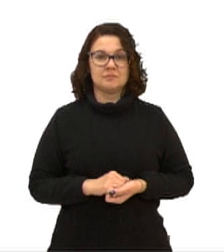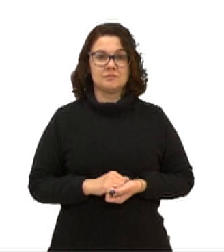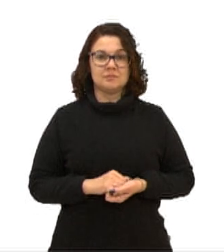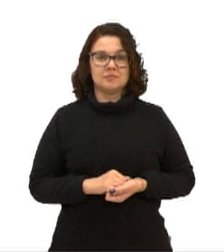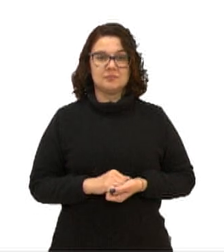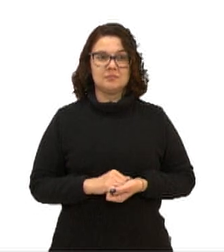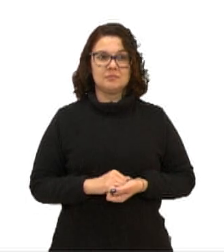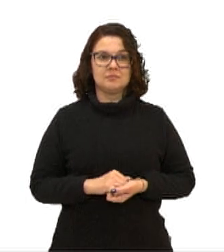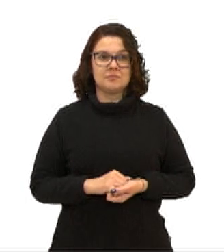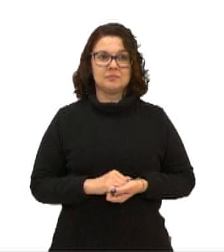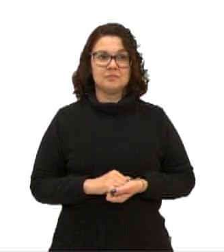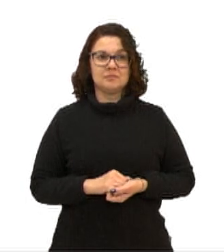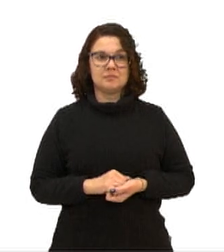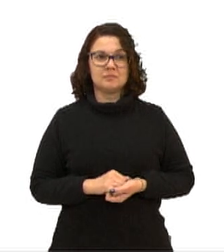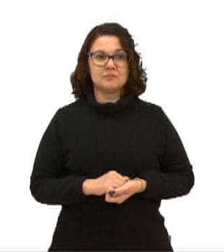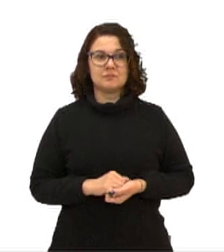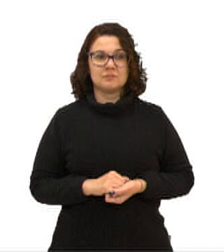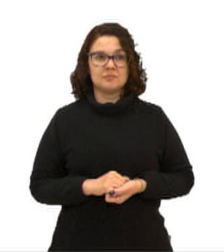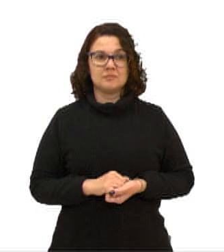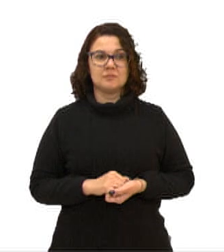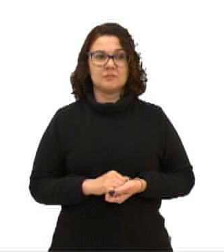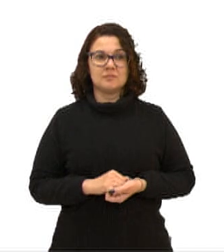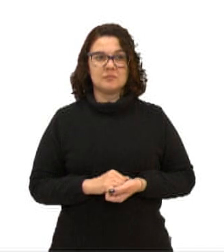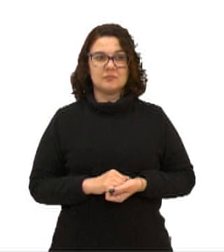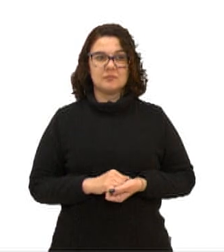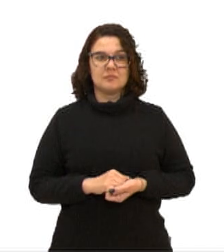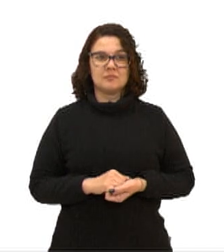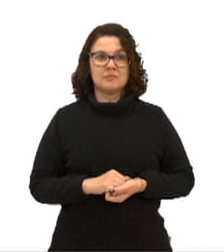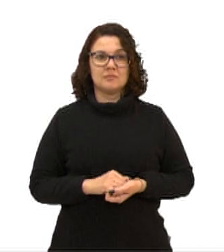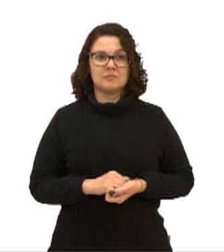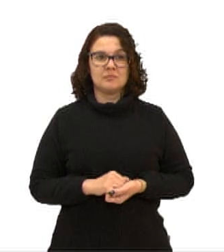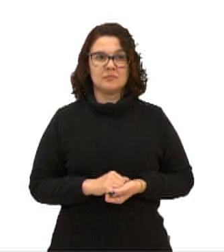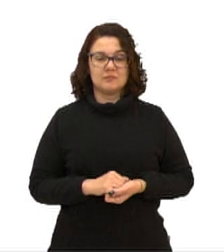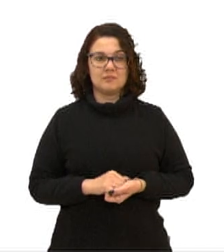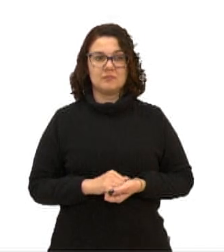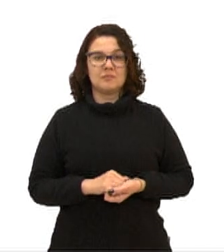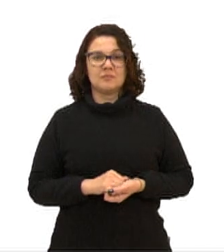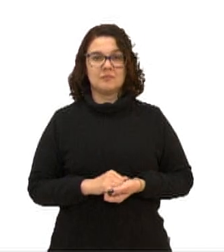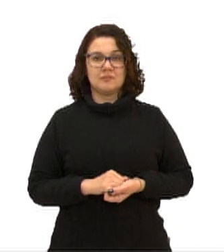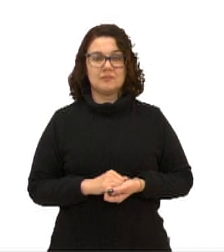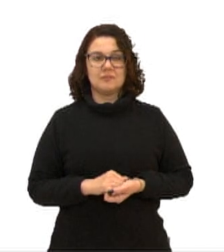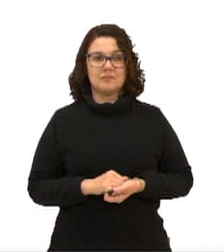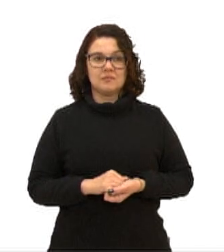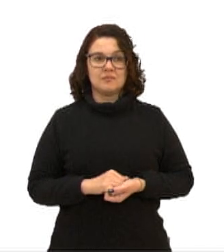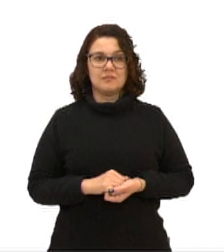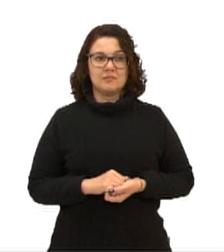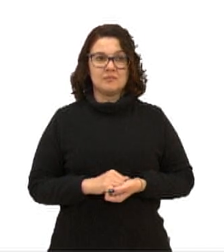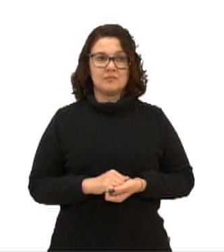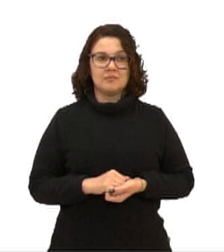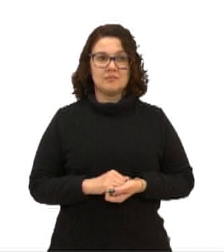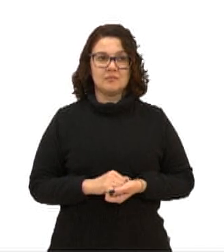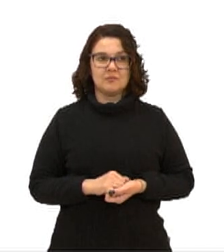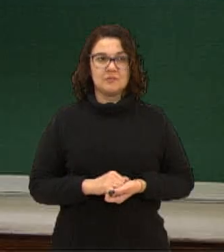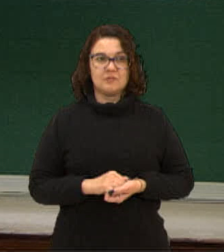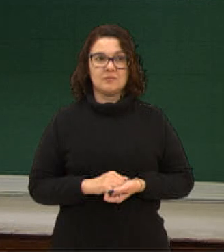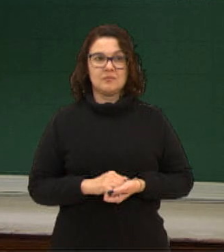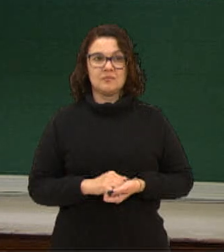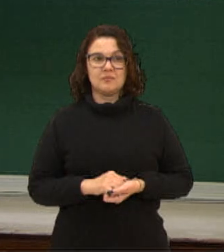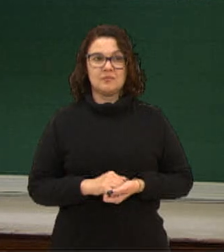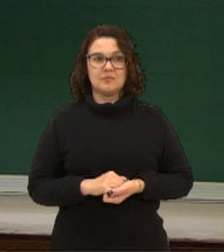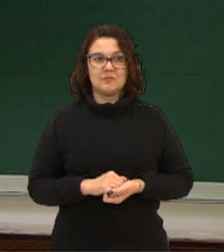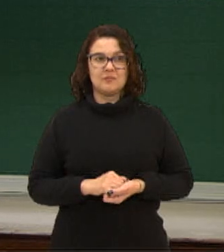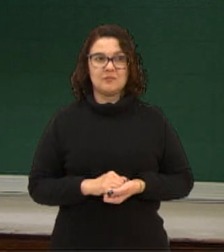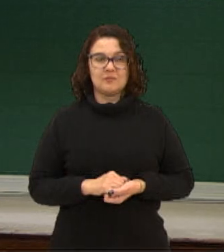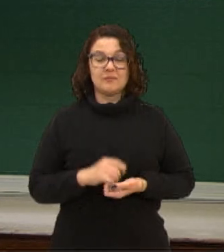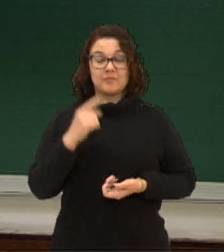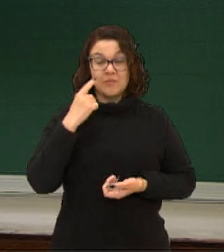ella desconoce. Y C, lo que es más insoportable es el hedor del bus. A gente vê